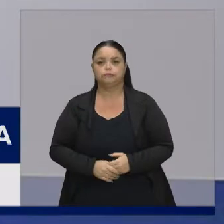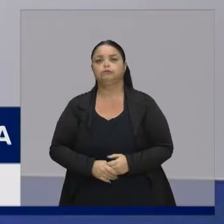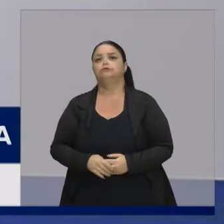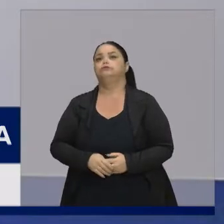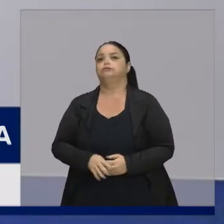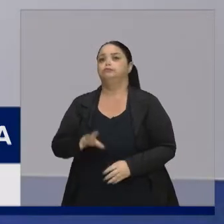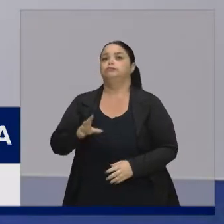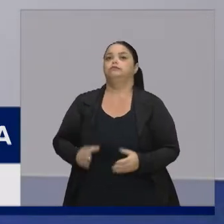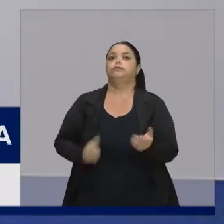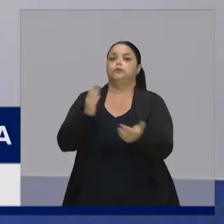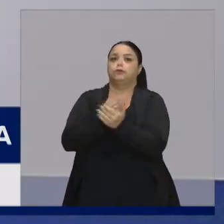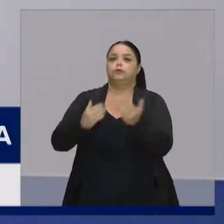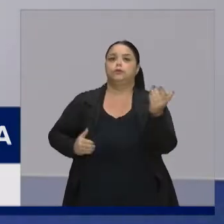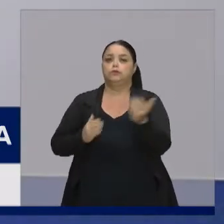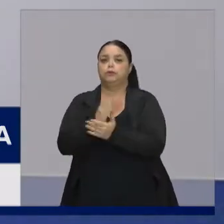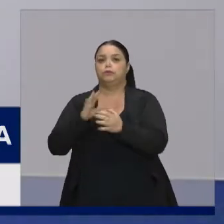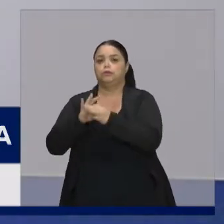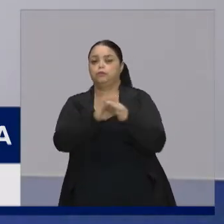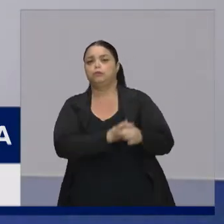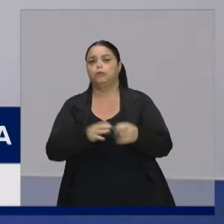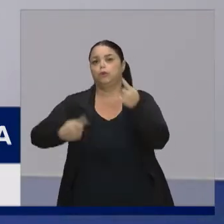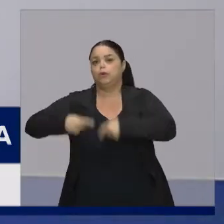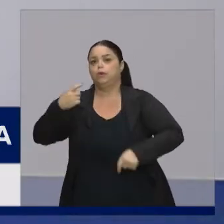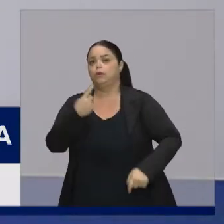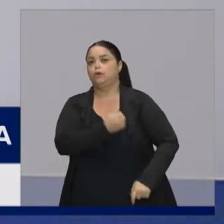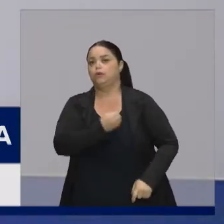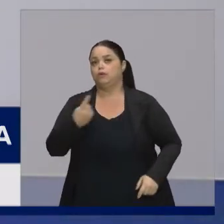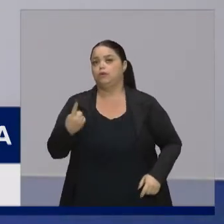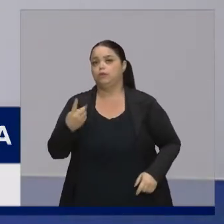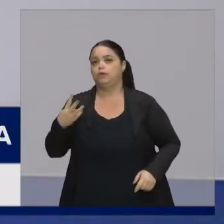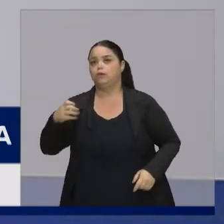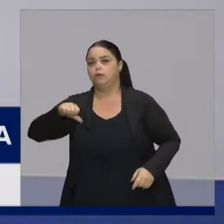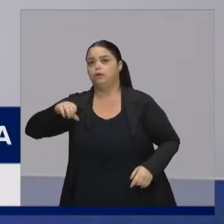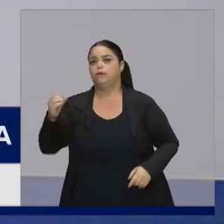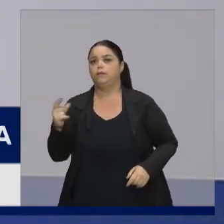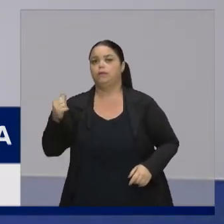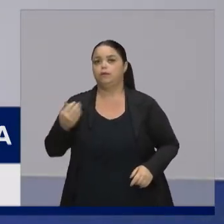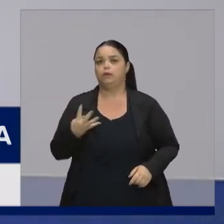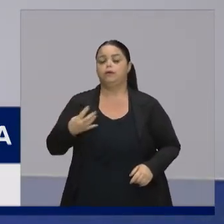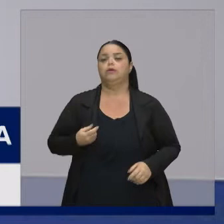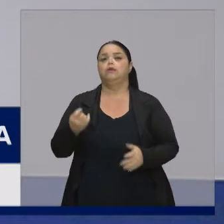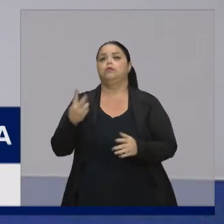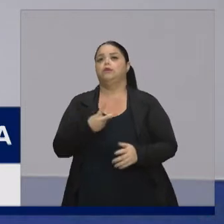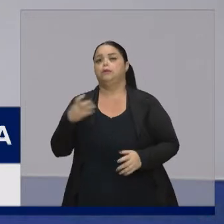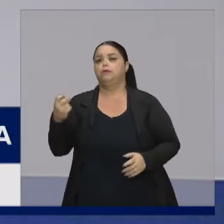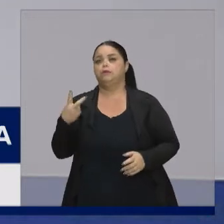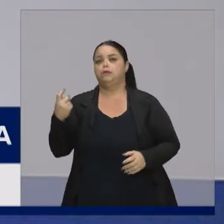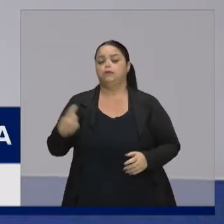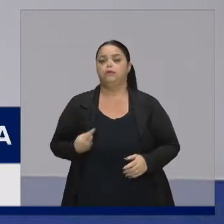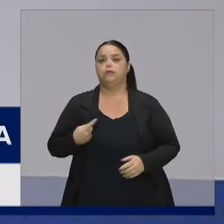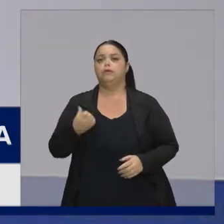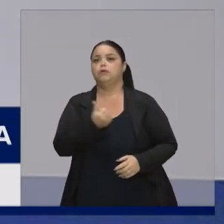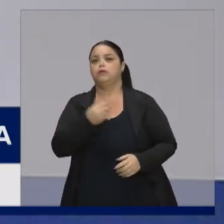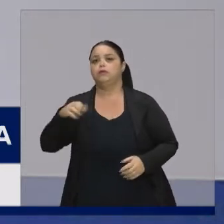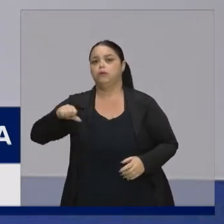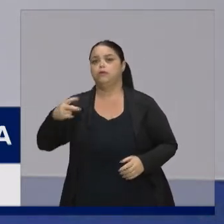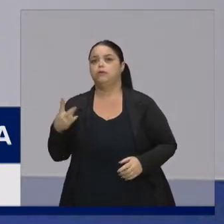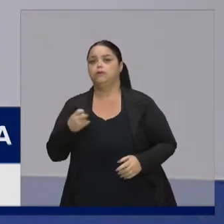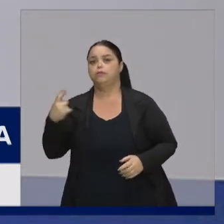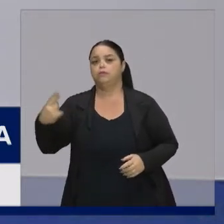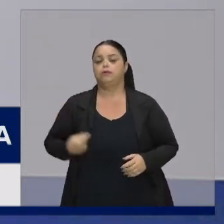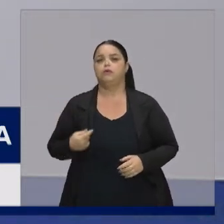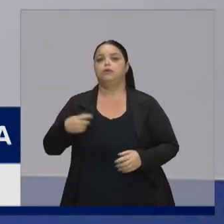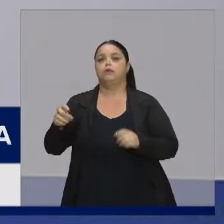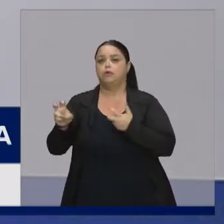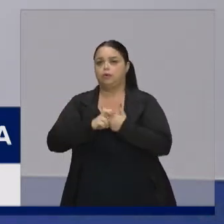Processo aprovado por unanimidade. Em discussão, o processo número 13094-2021. Projeto de lei 629-2021. De autoria do